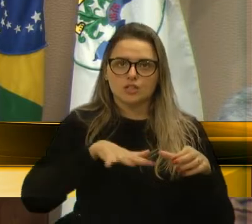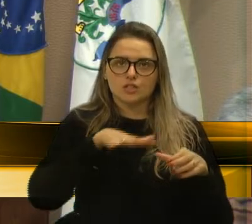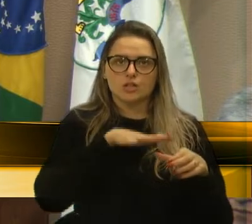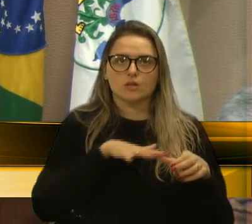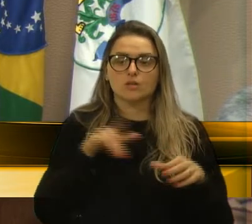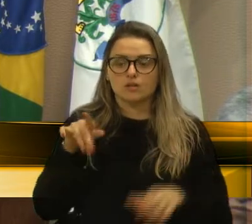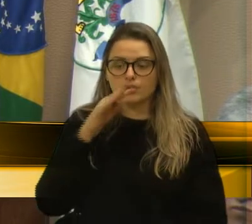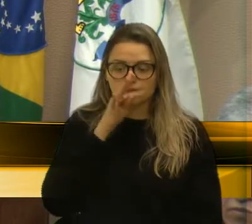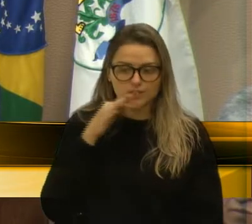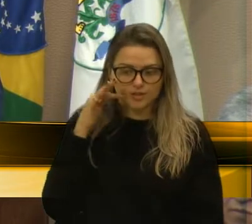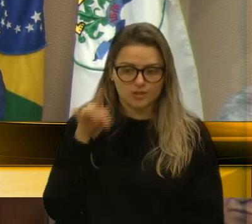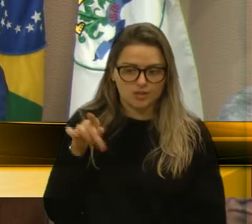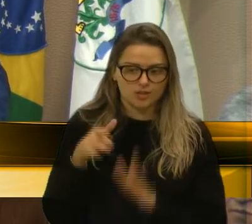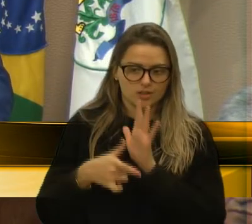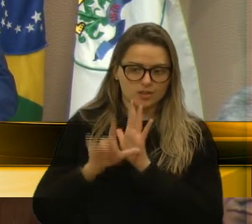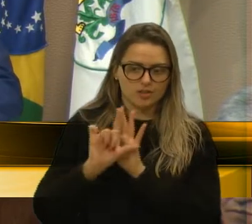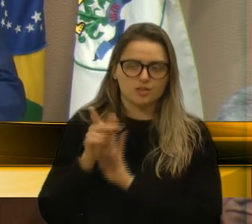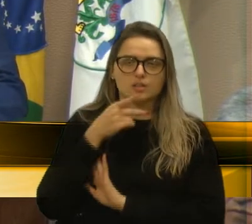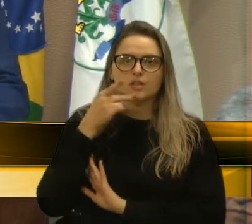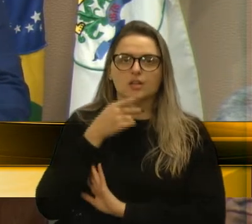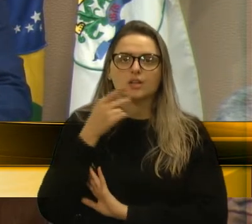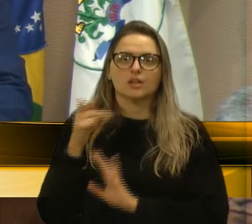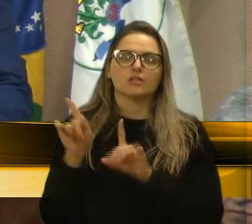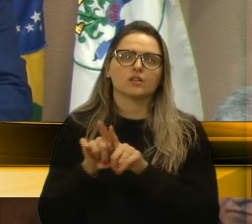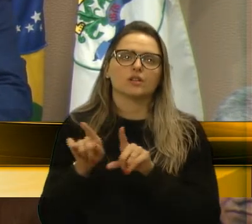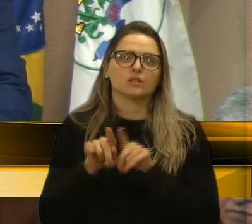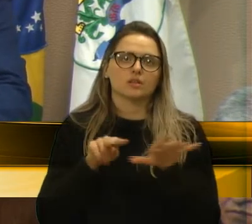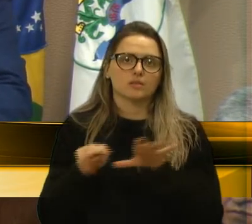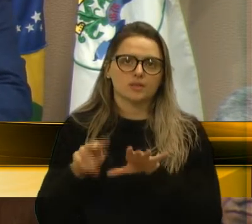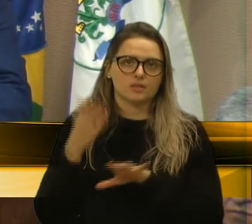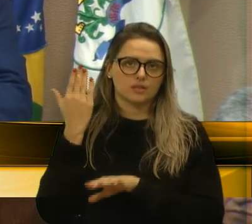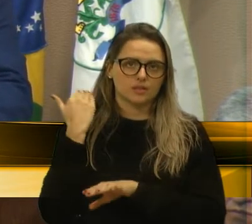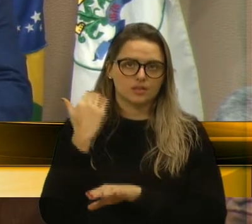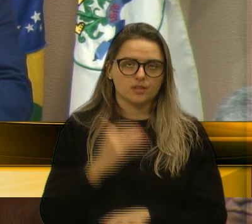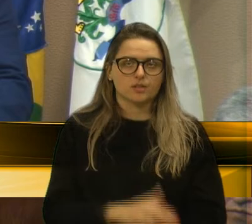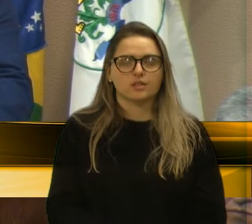inclusive, referiu isso aqui na semana passada.